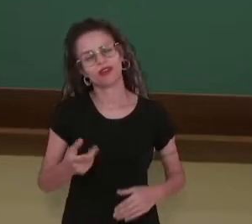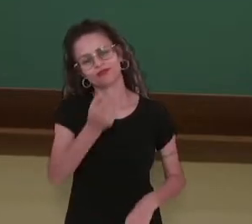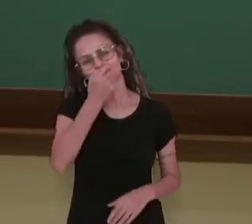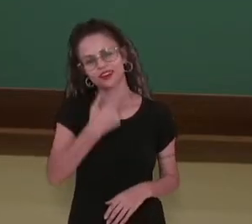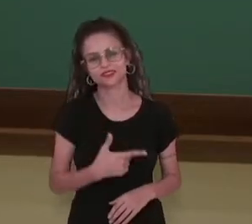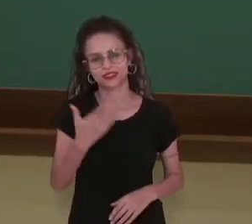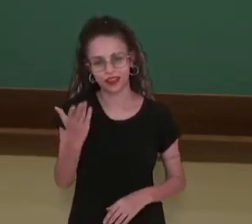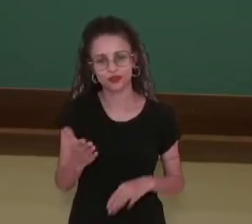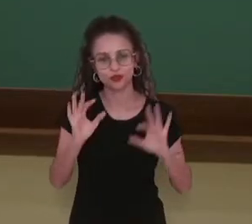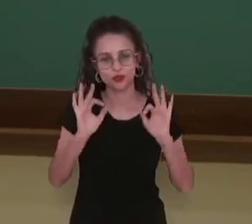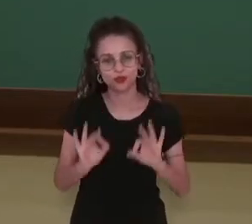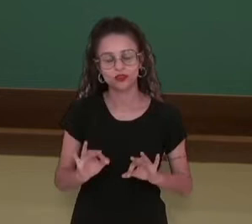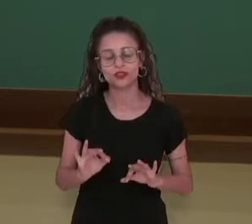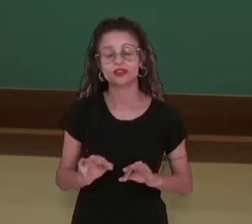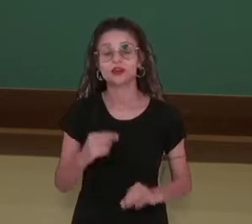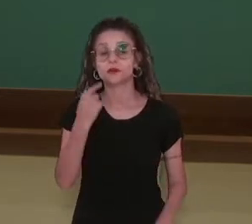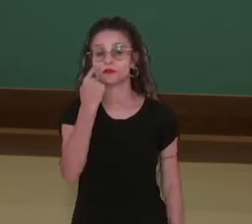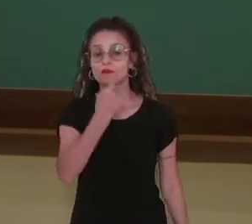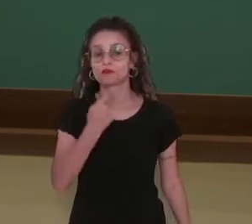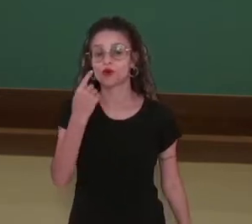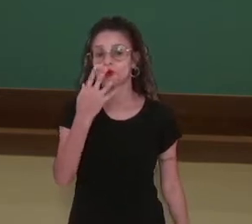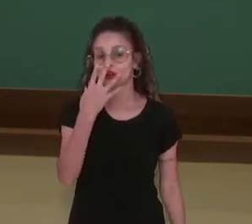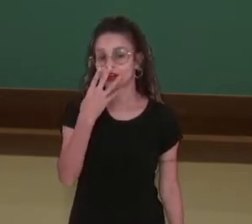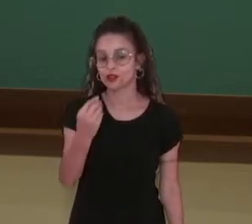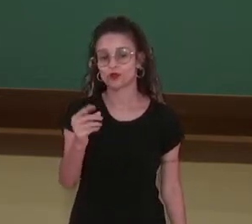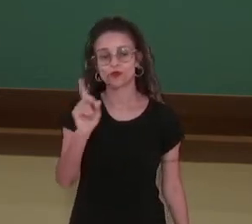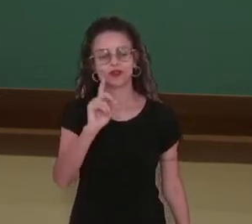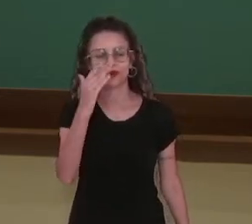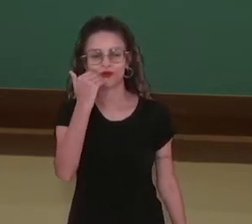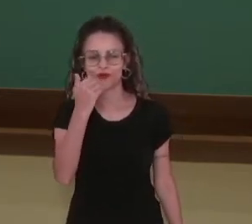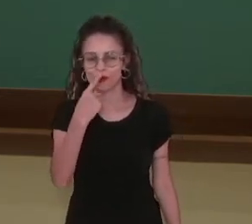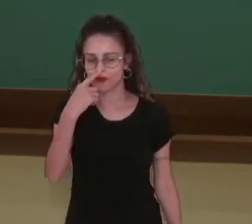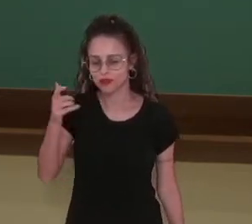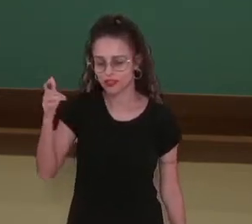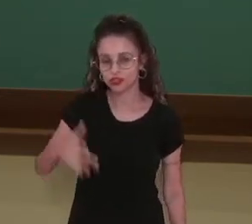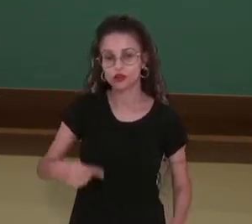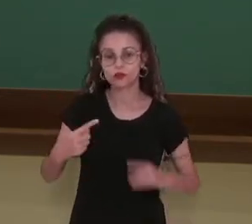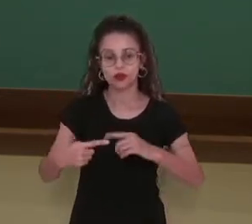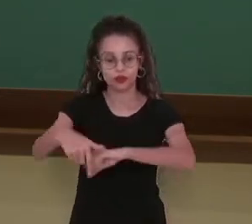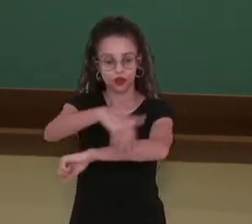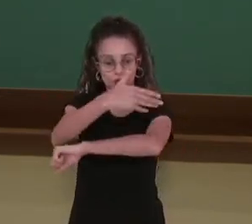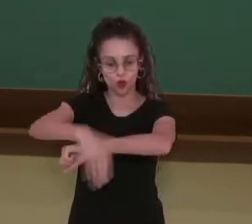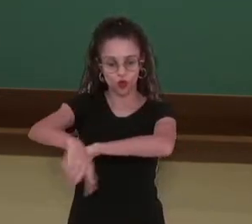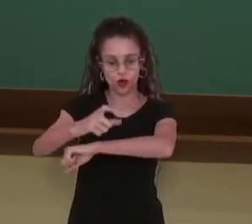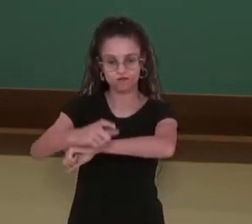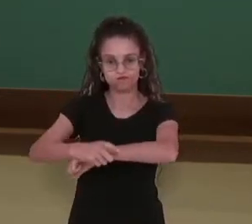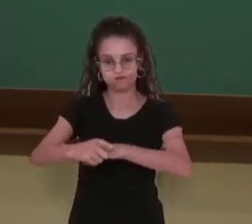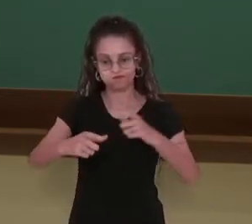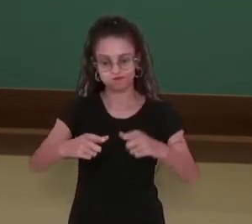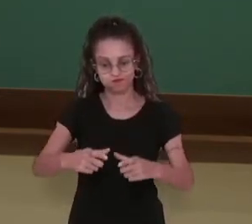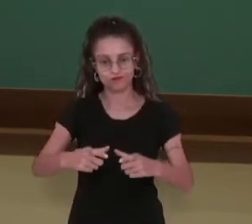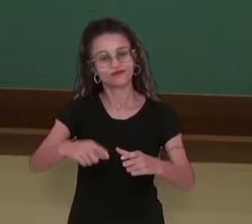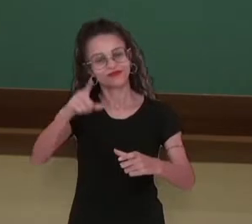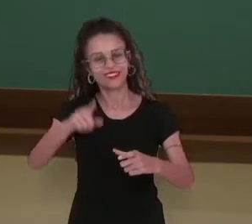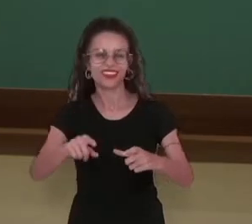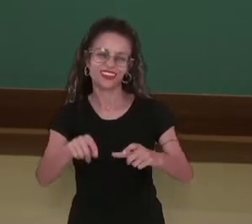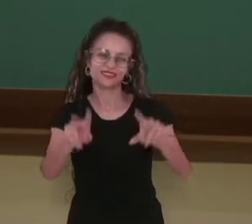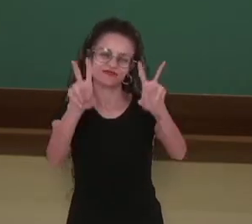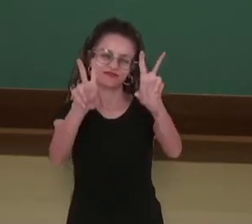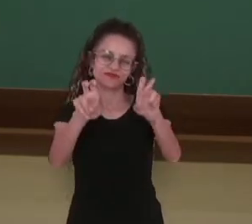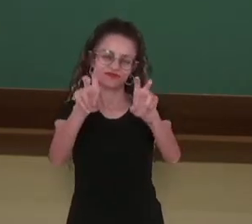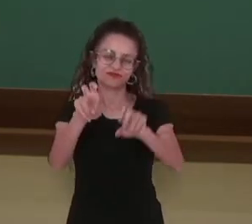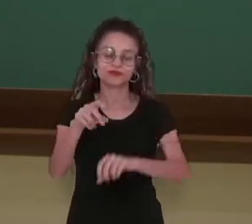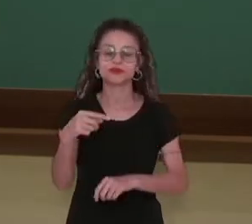engraçado, boca de lobo não come lixo. Então os bueiros, popularmente conhecidos como boca de lobo,